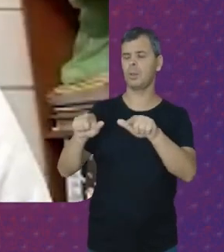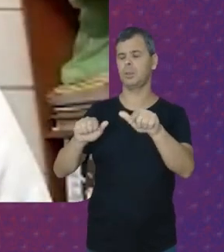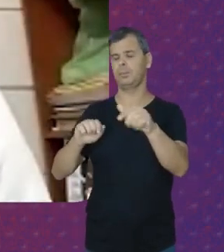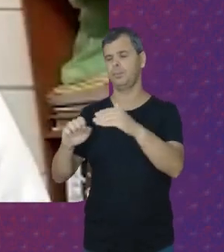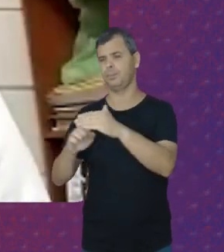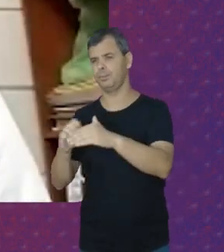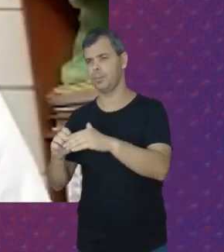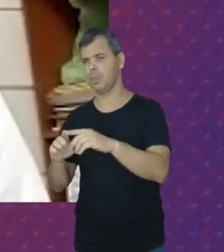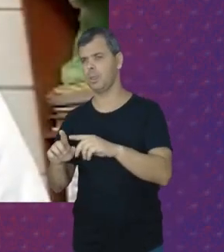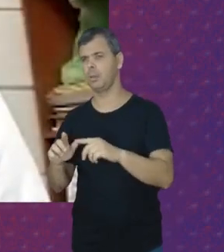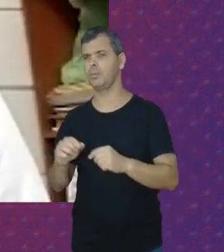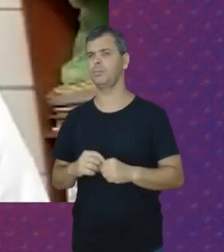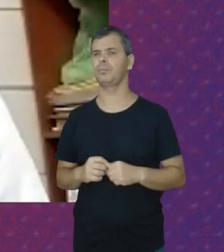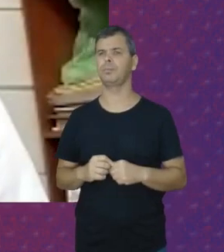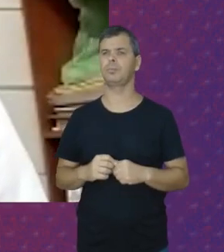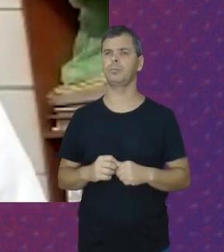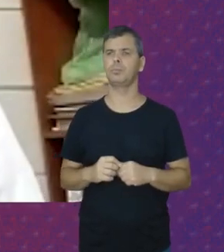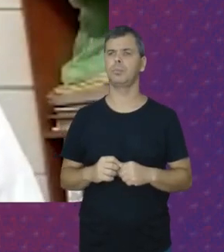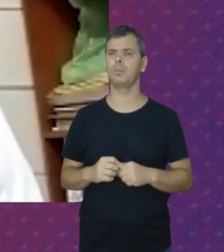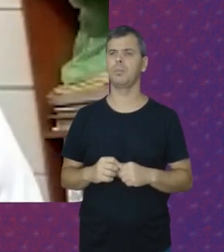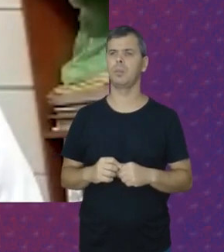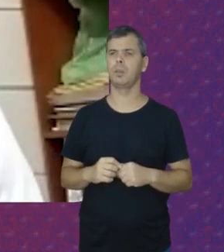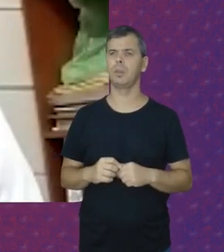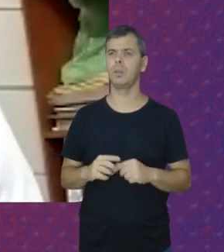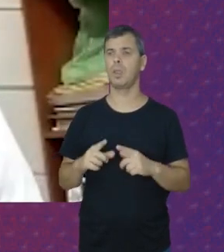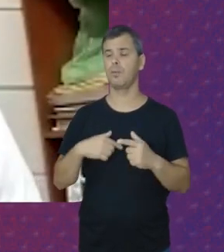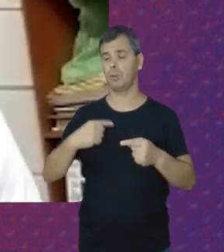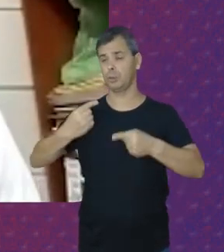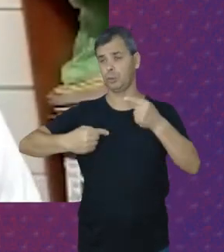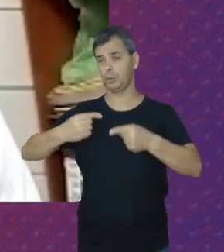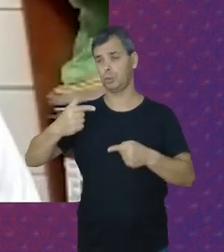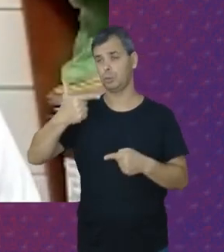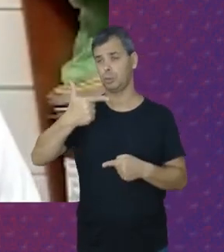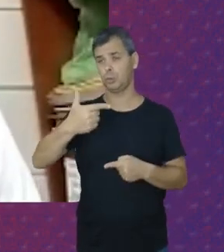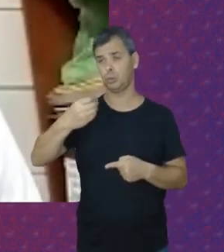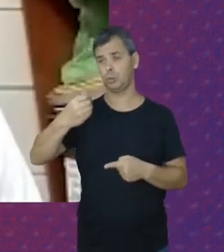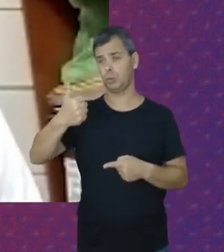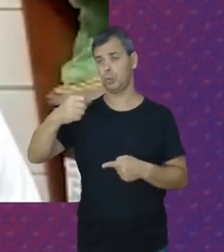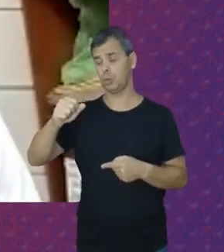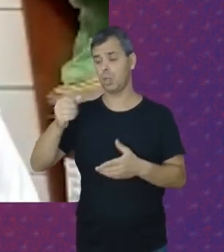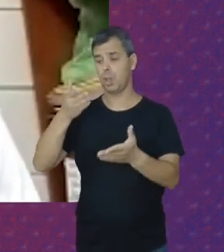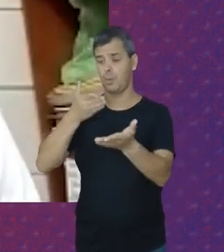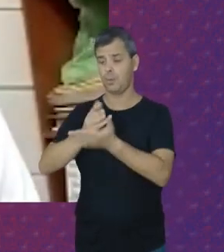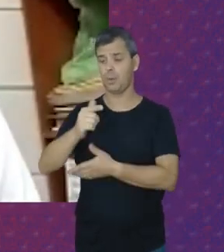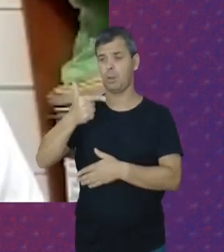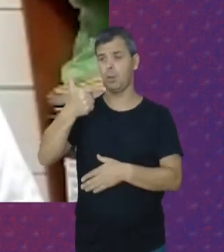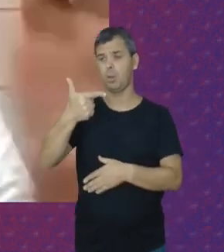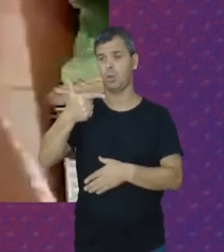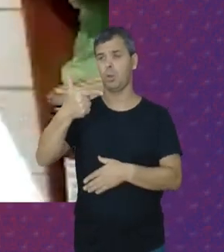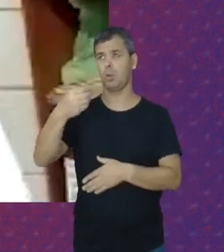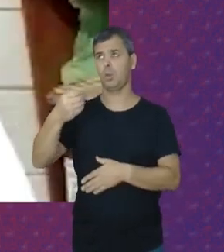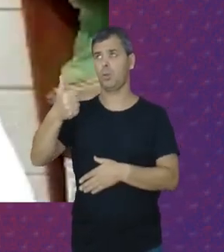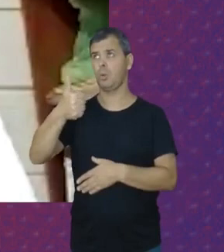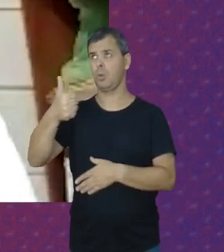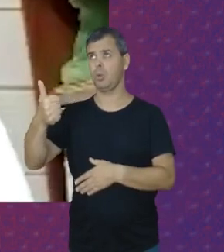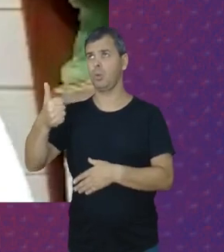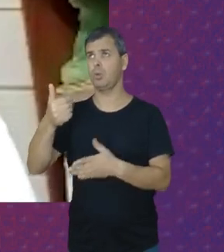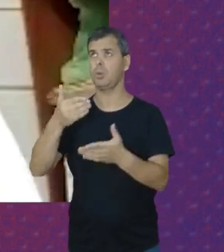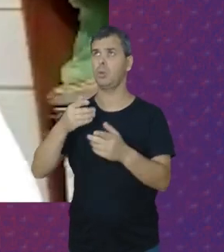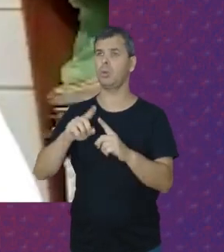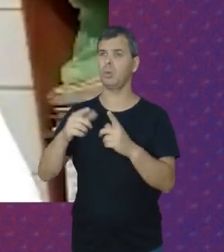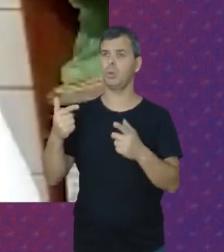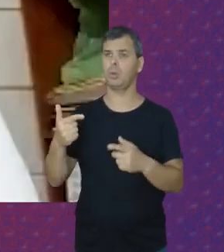empregadores. Então, foi discutido em 2010, aprovado em 2011, a convenção, e aí,